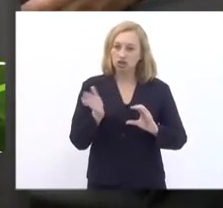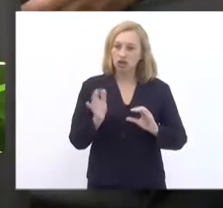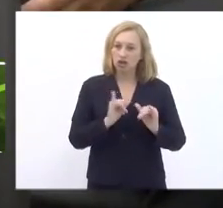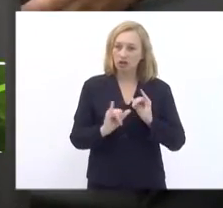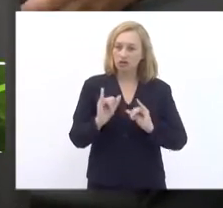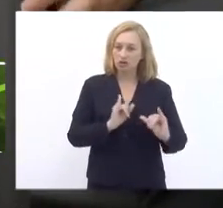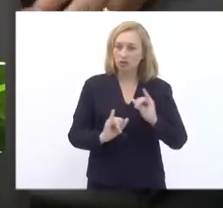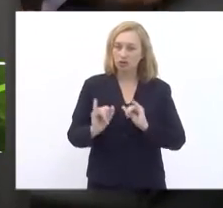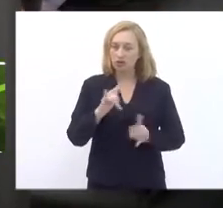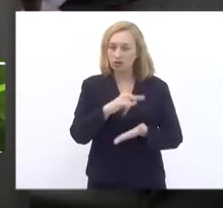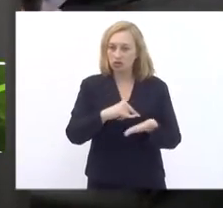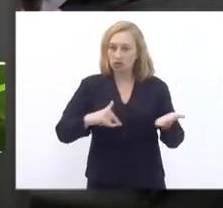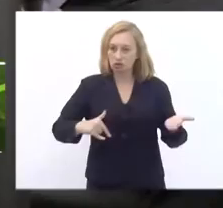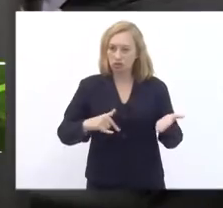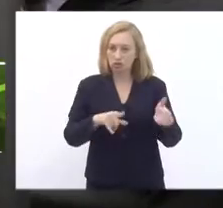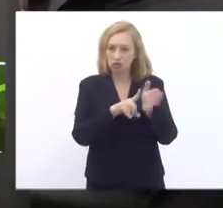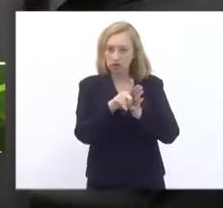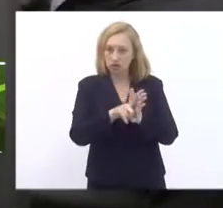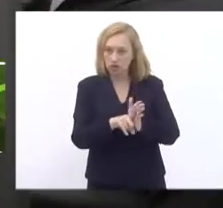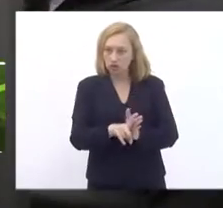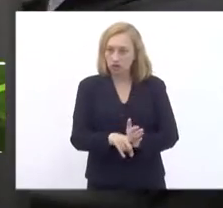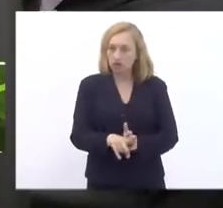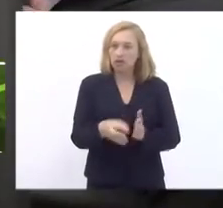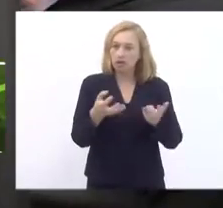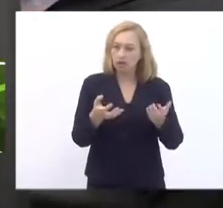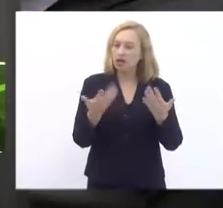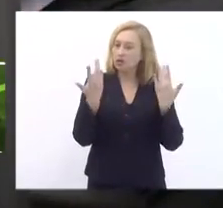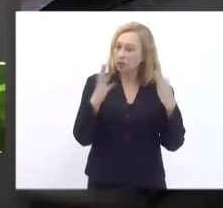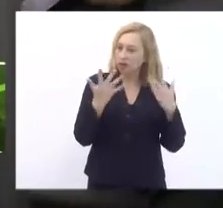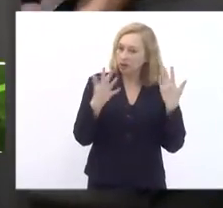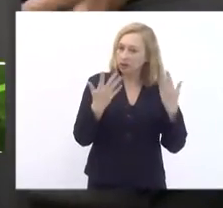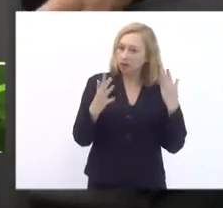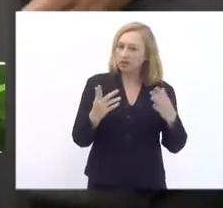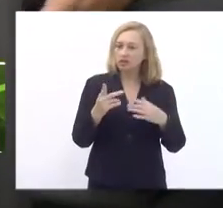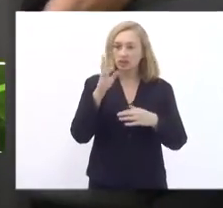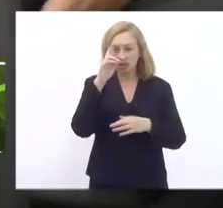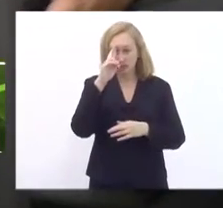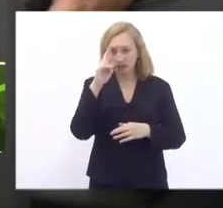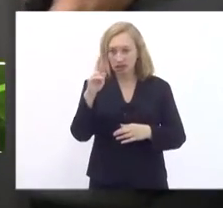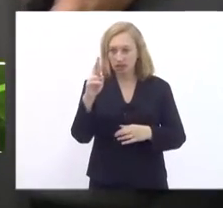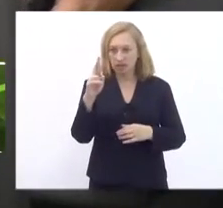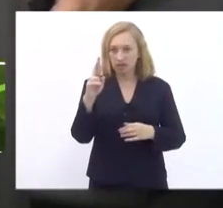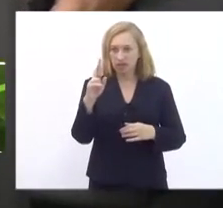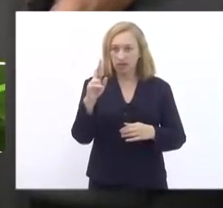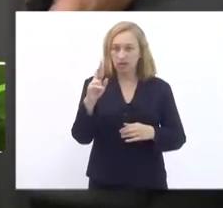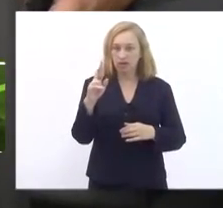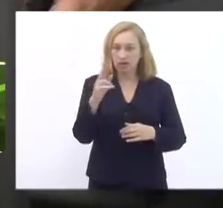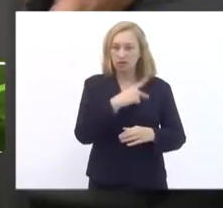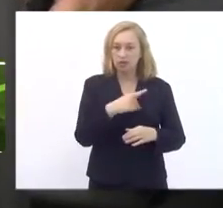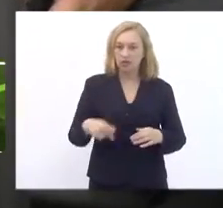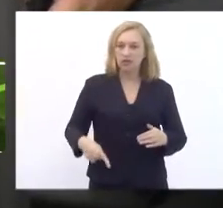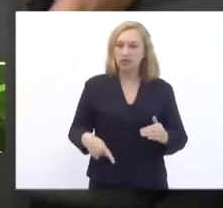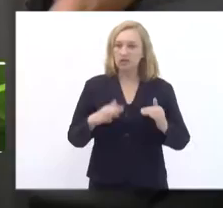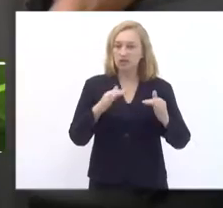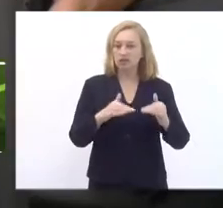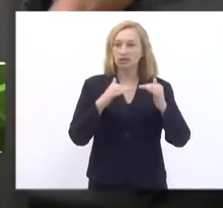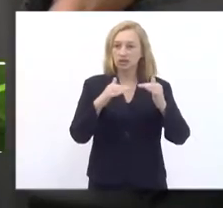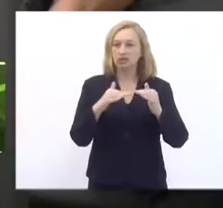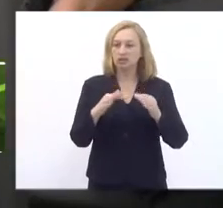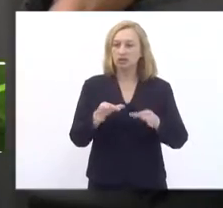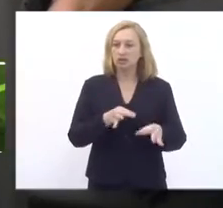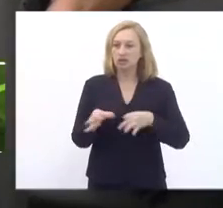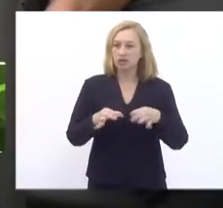os documentos que serão analisados. Então, quero elogiar a Vossa Excelência e toda a sua assessoria com a organização dessa